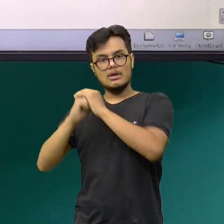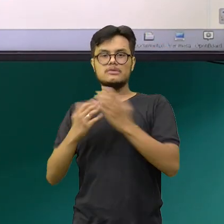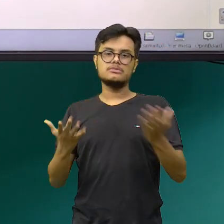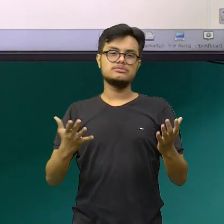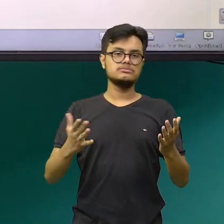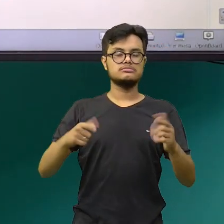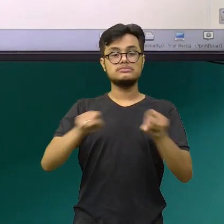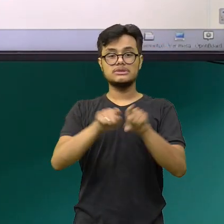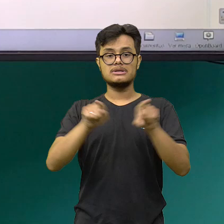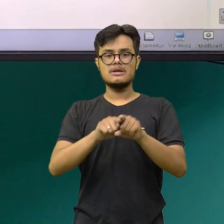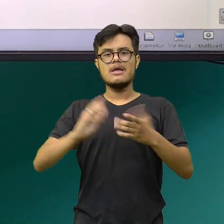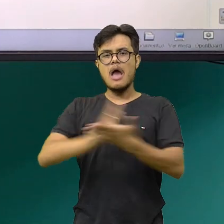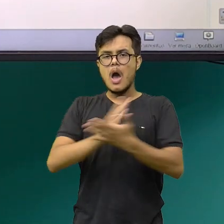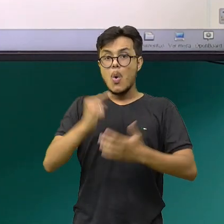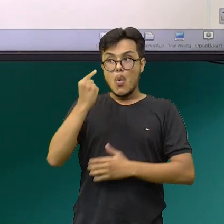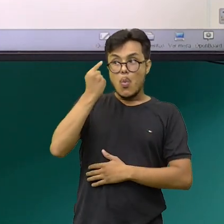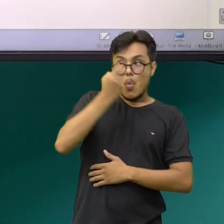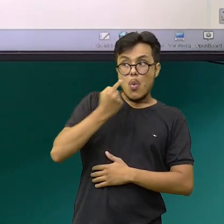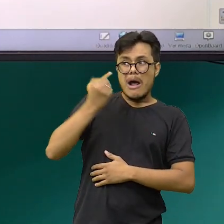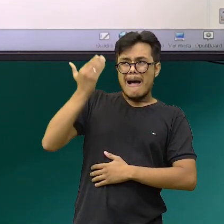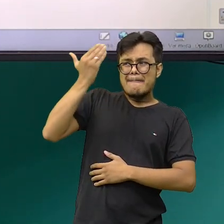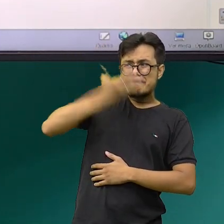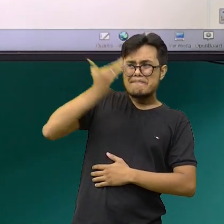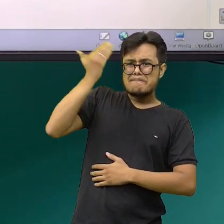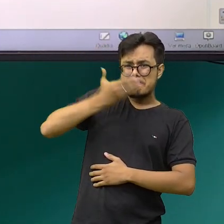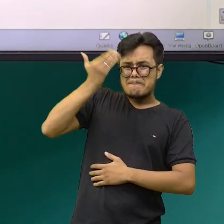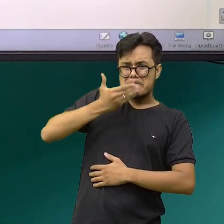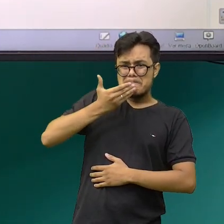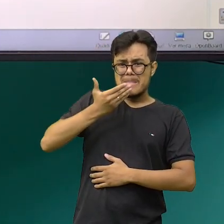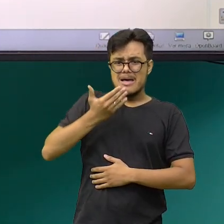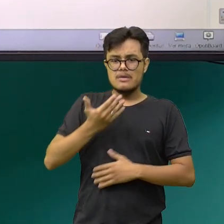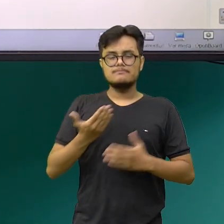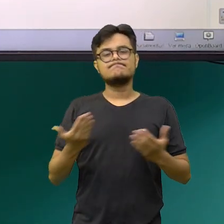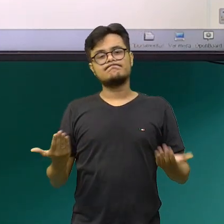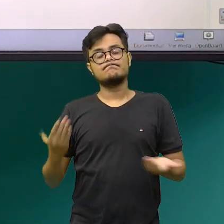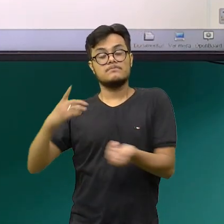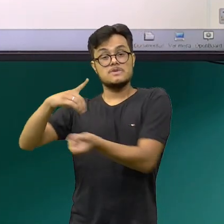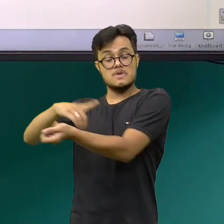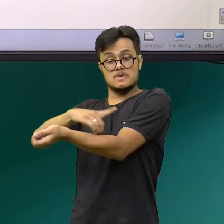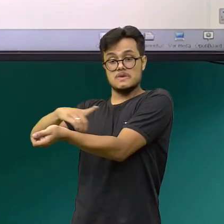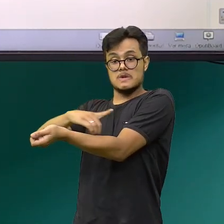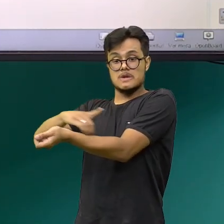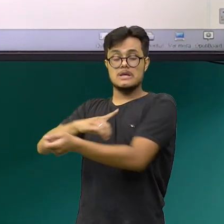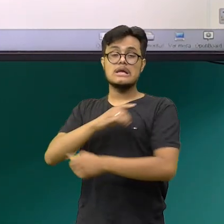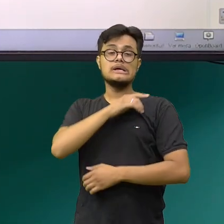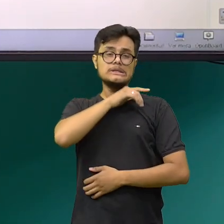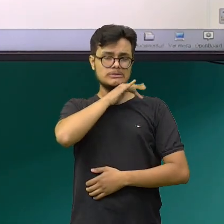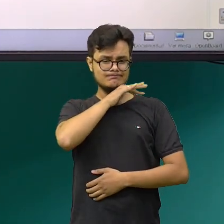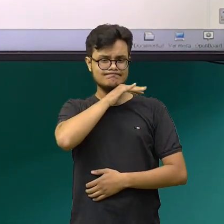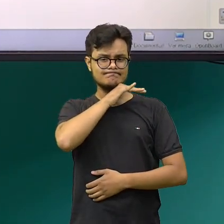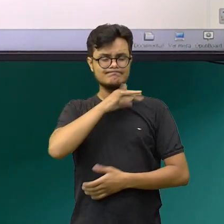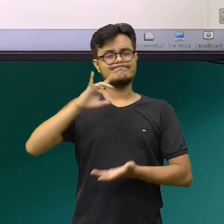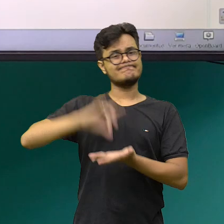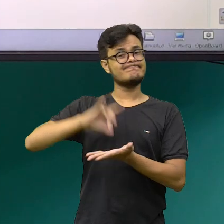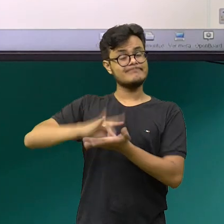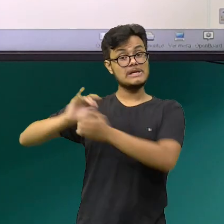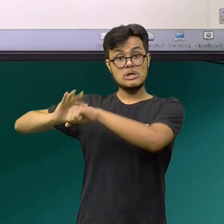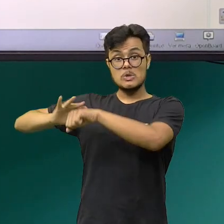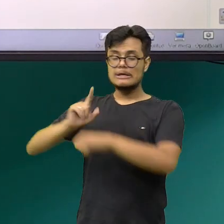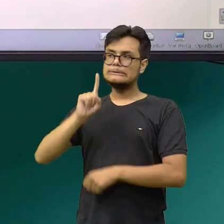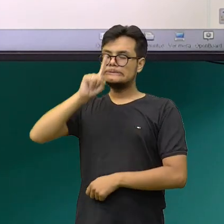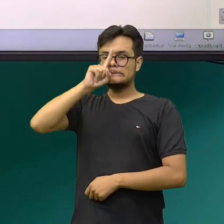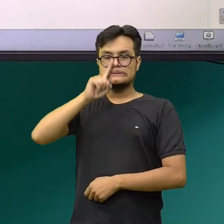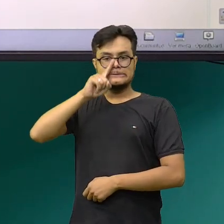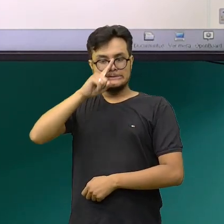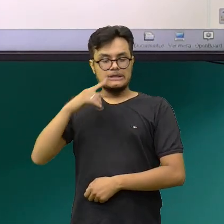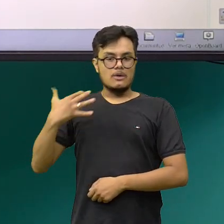regiões como os olhos, causando a cegueira. Então perceba como o diabetes mellitus é realmente uma doença muito perigosa, tá? E